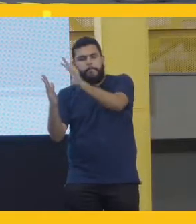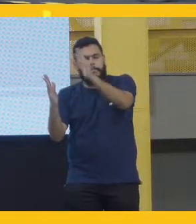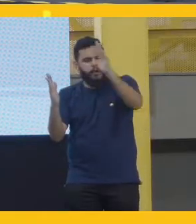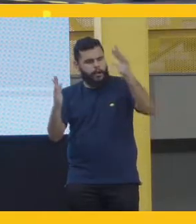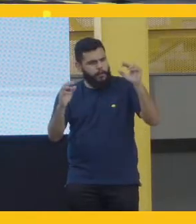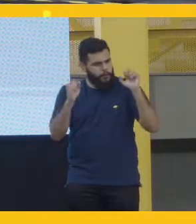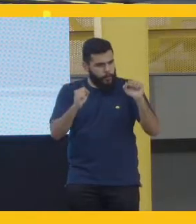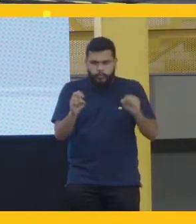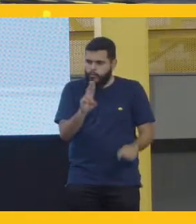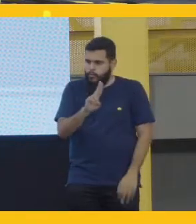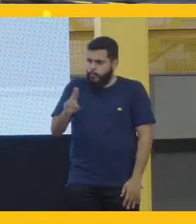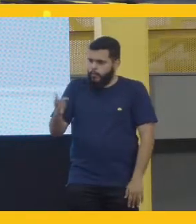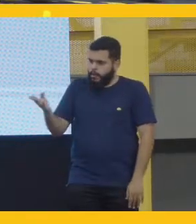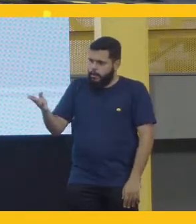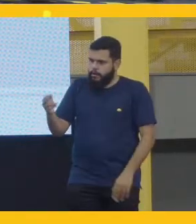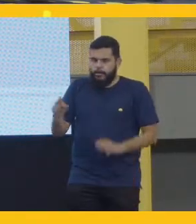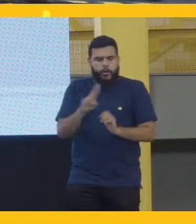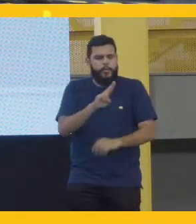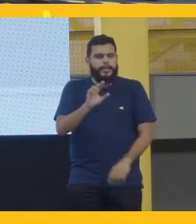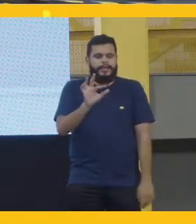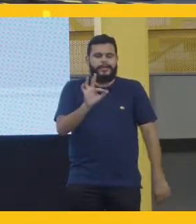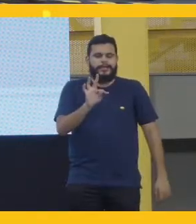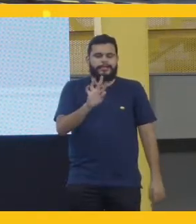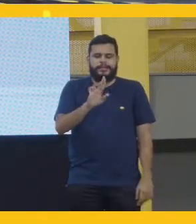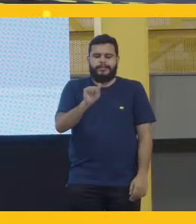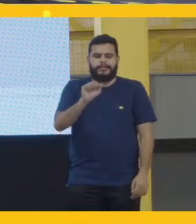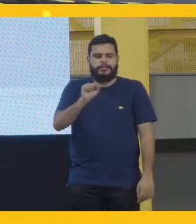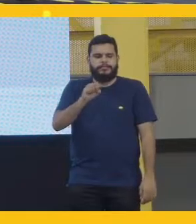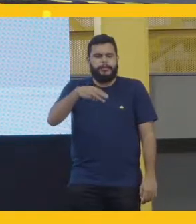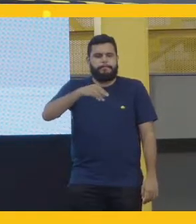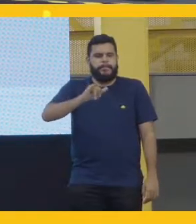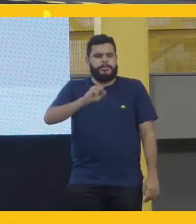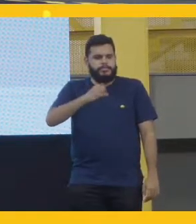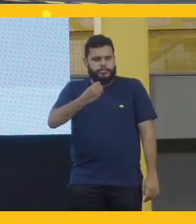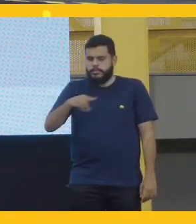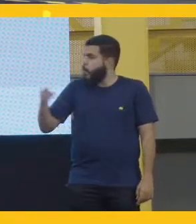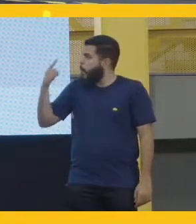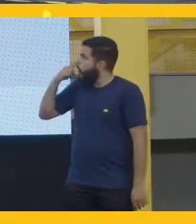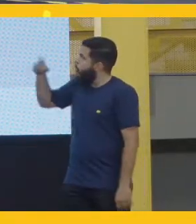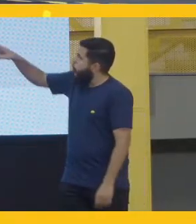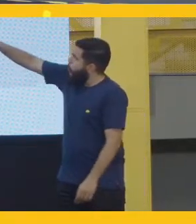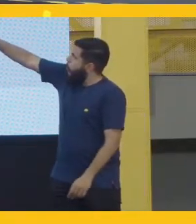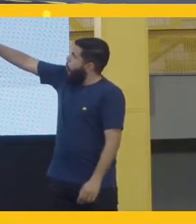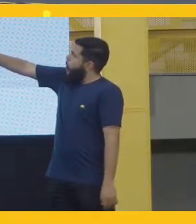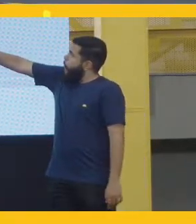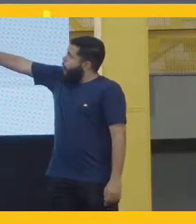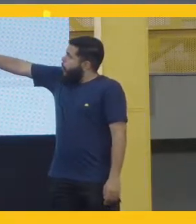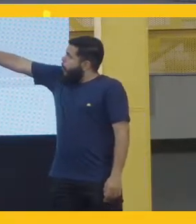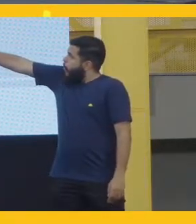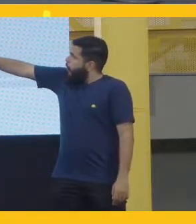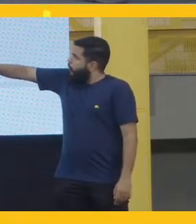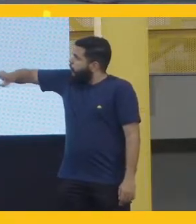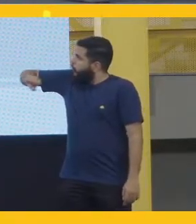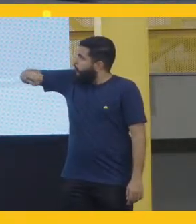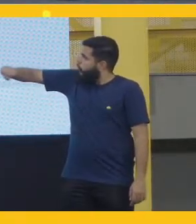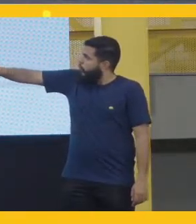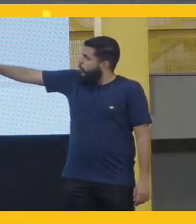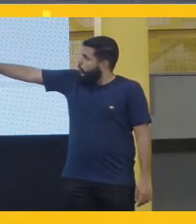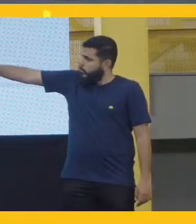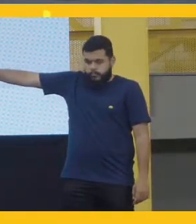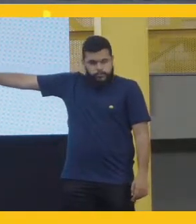nome correto disso seria transmissão. A luz seria transmitida, por exemplo, do ar para um